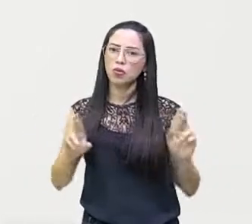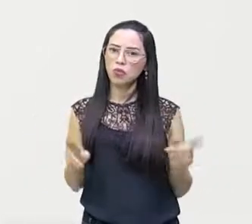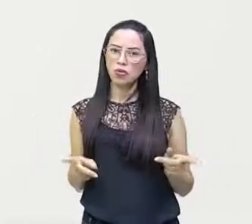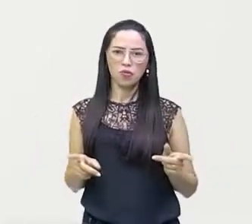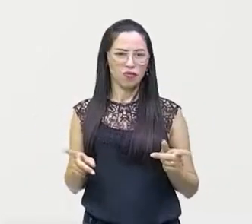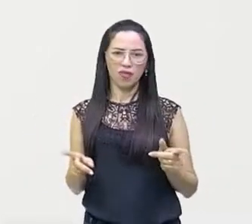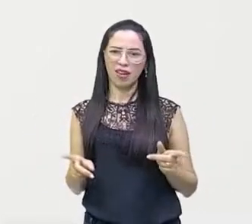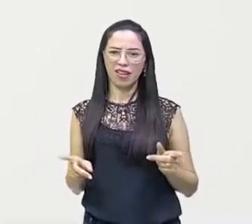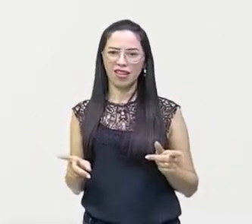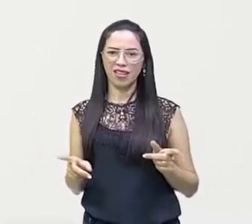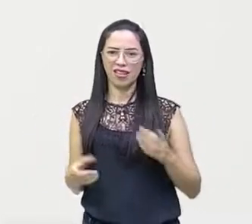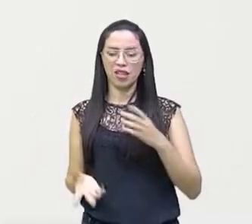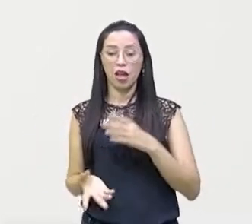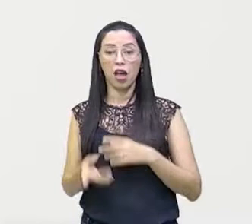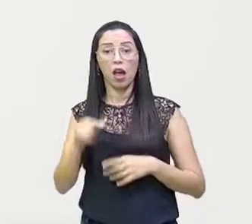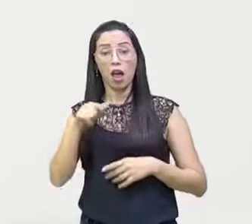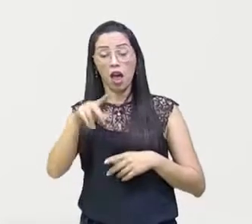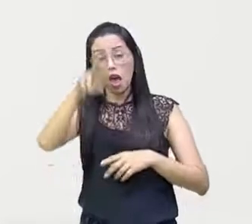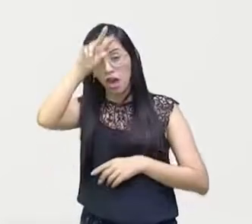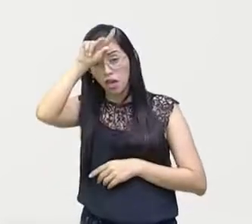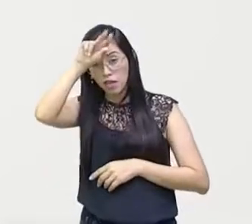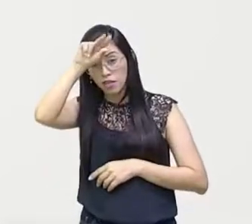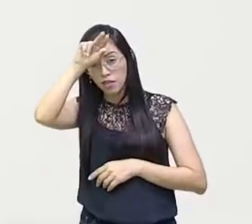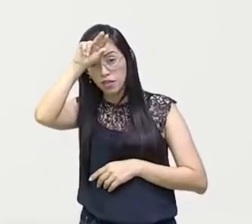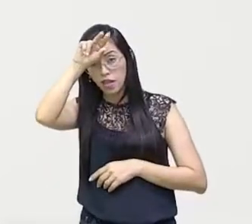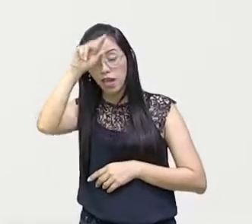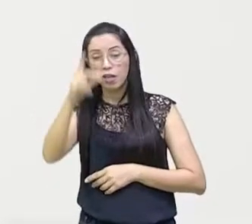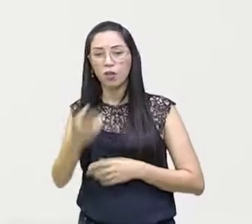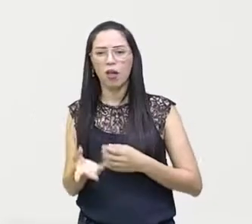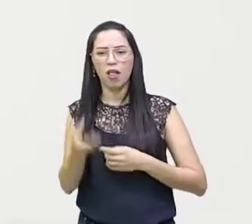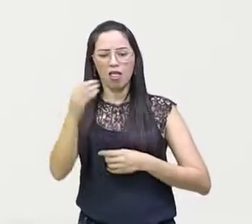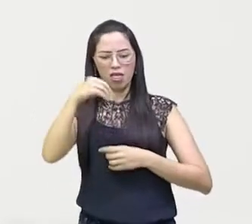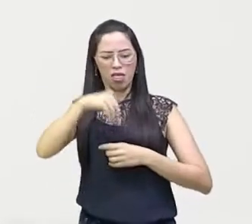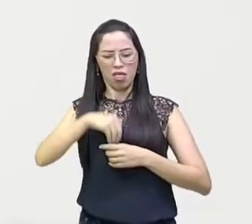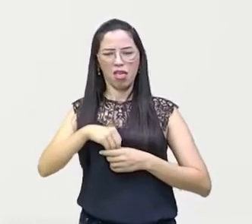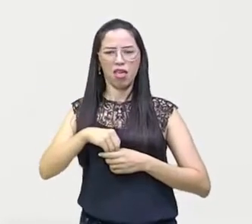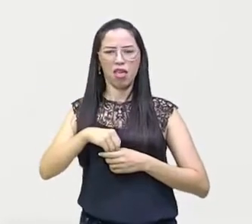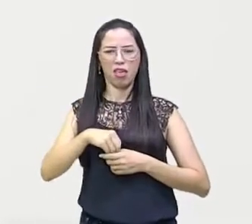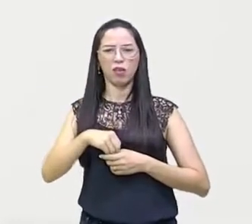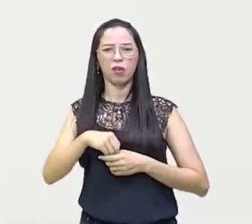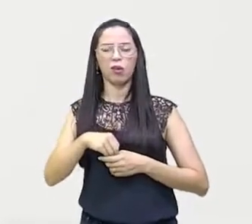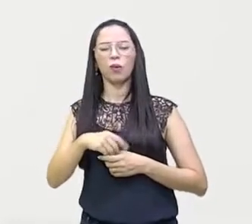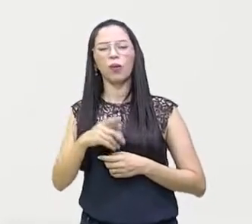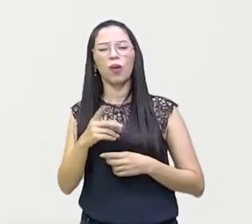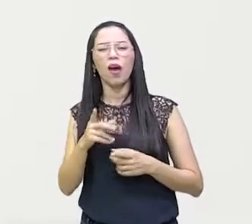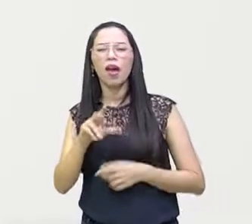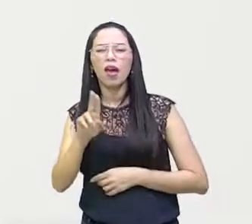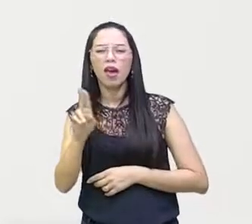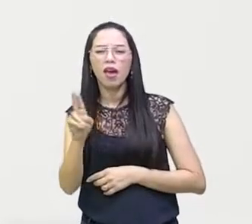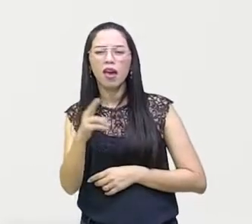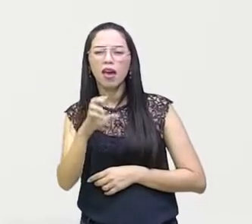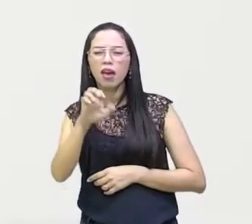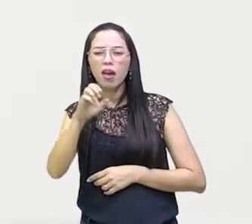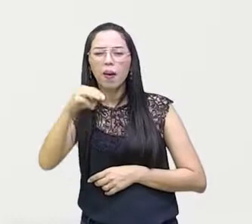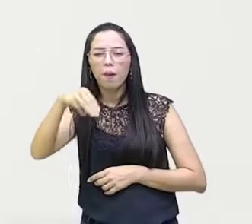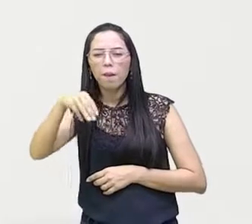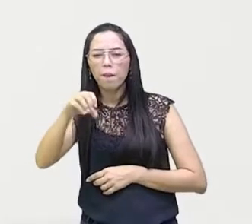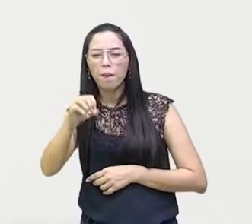linfa no corpo dele inteiro. A linfa é tipo como um sangue, como se fosse o sangue, mas não é um sangue. É justamente um líquido que